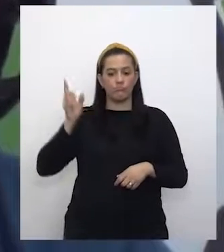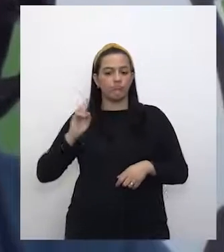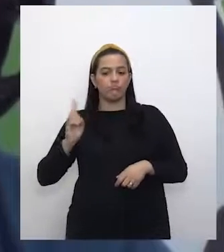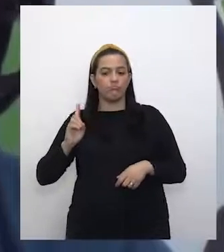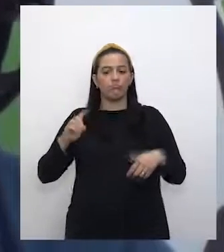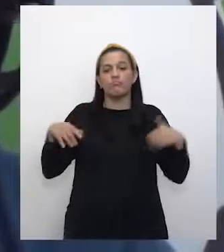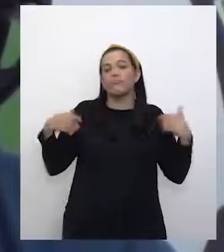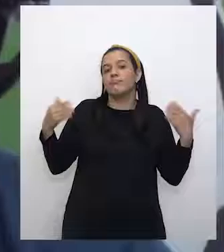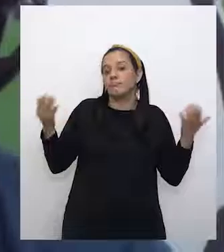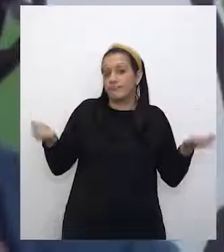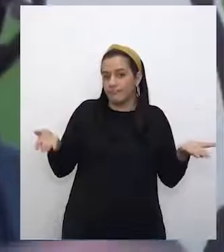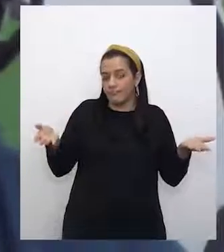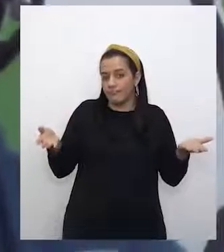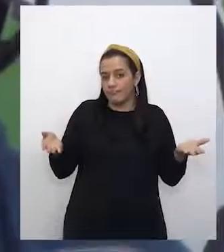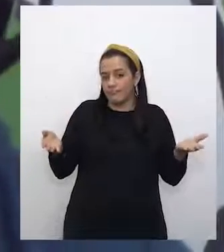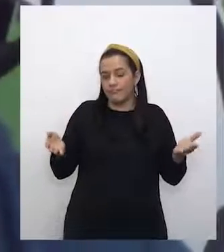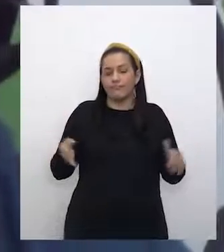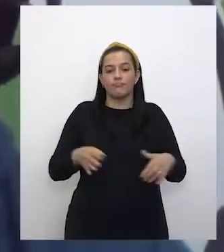não? Bom,